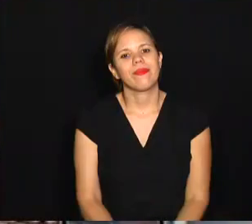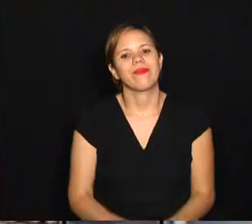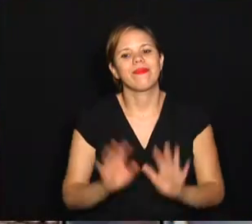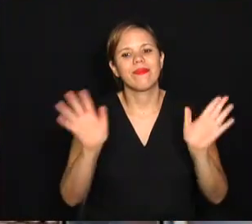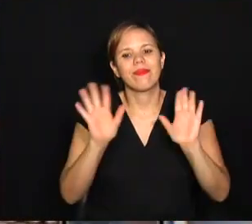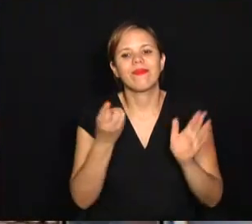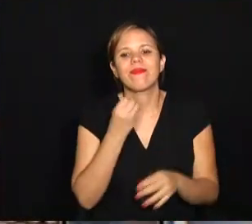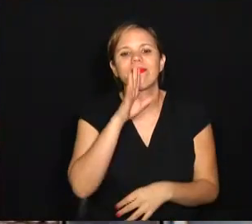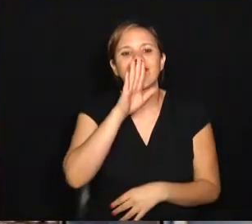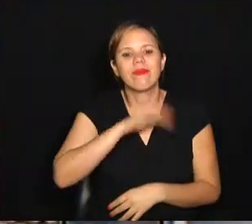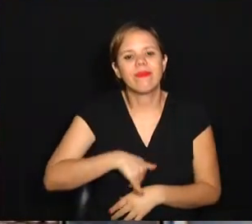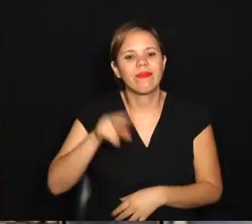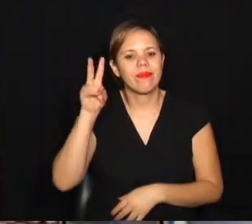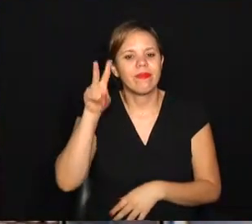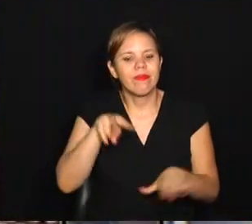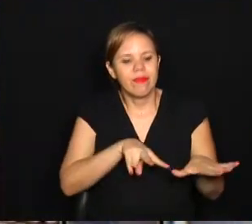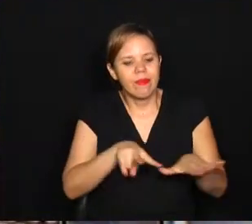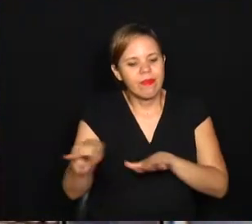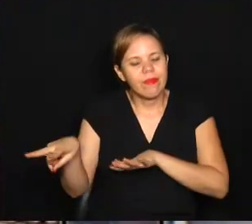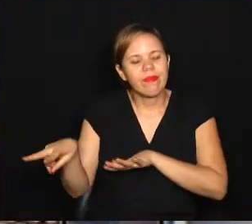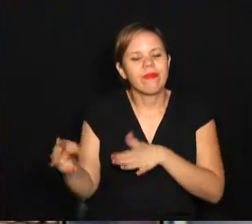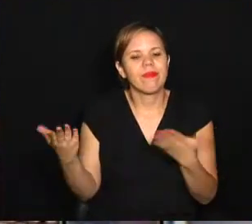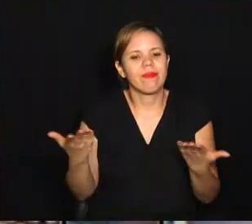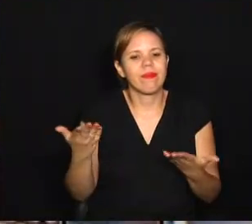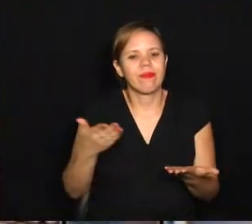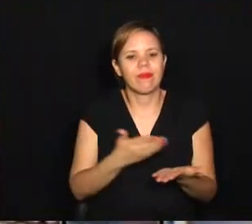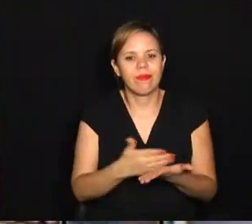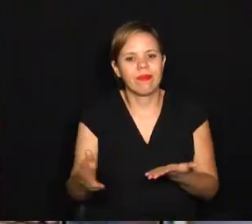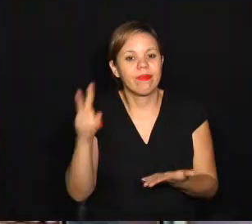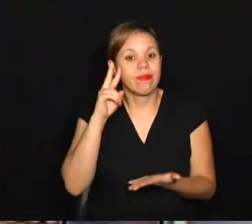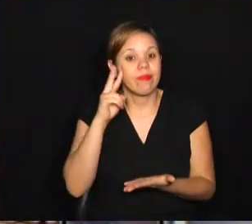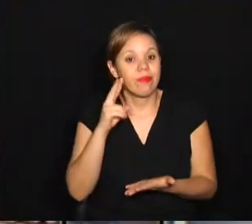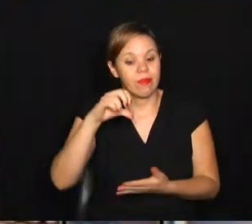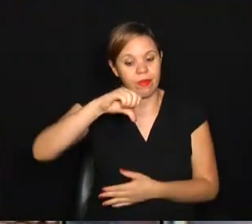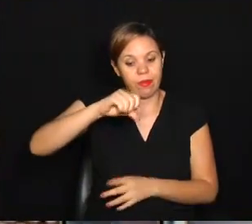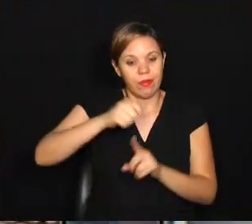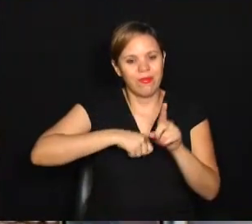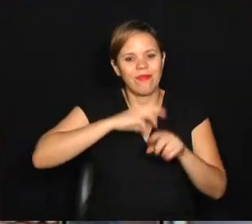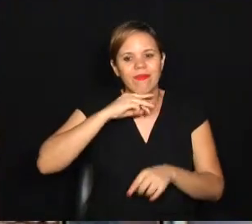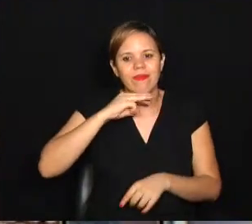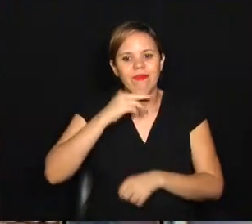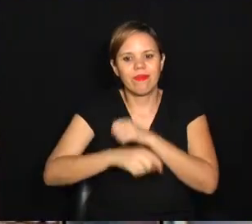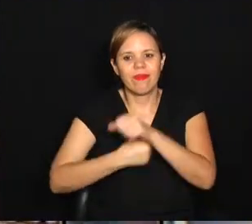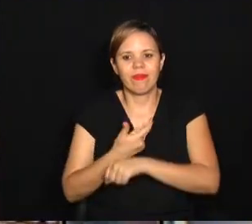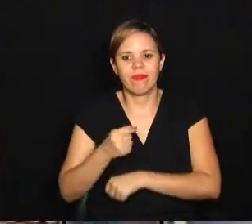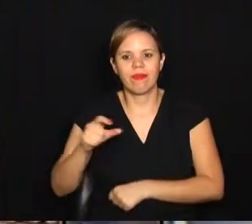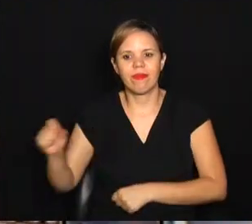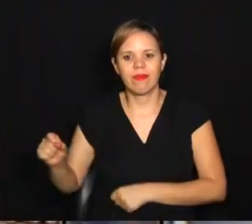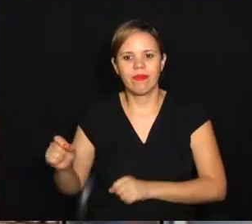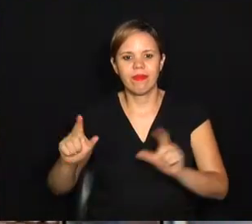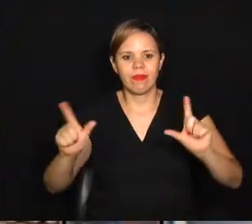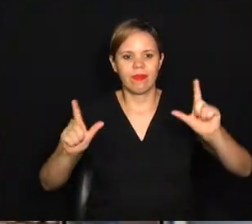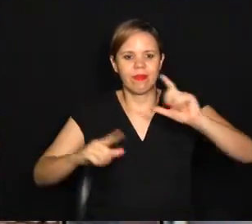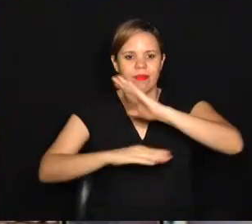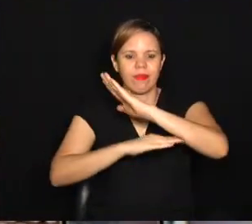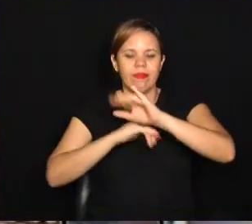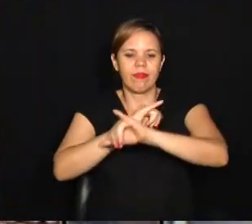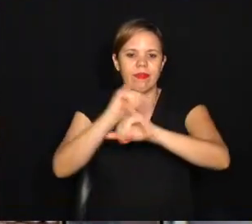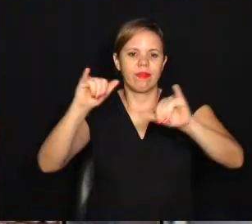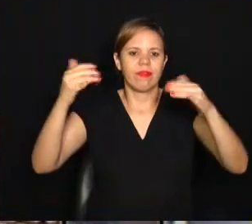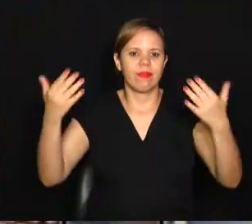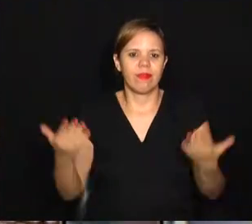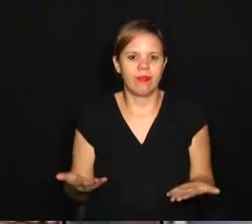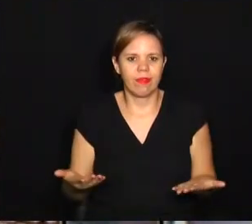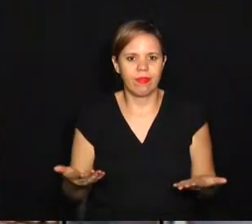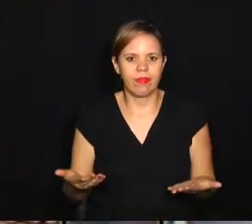Olá, boa tarde. Semana começando, segunda-feira, dia 9 de março de 2020. Está no ar o Jornal Câmara